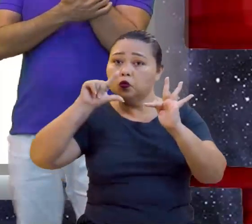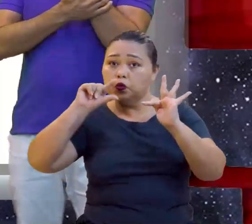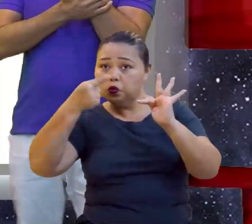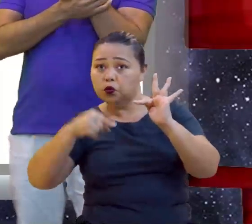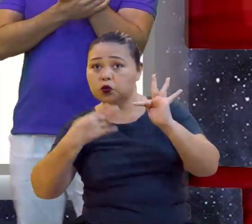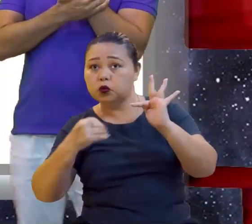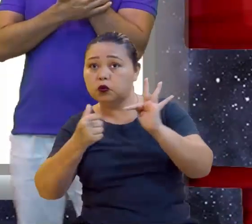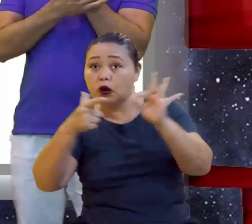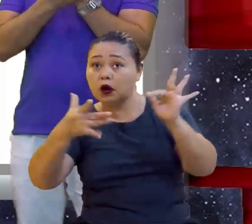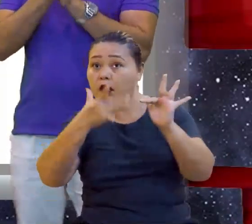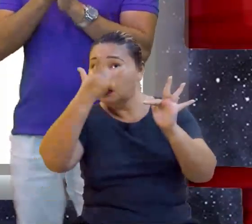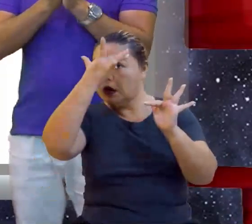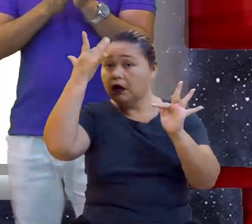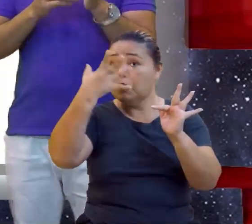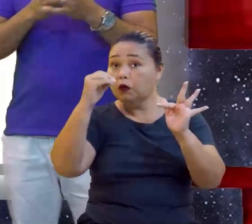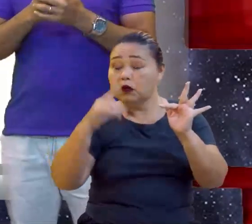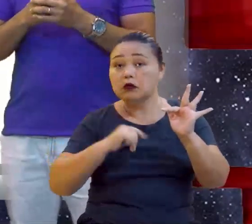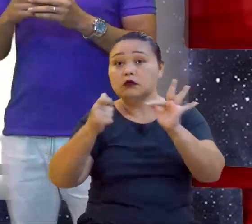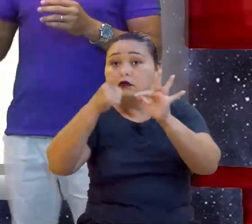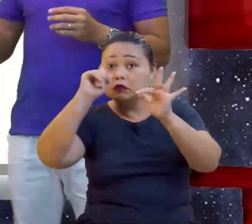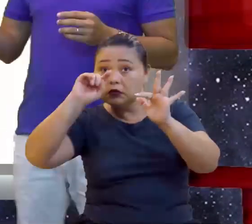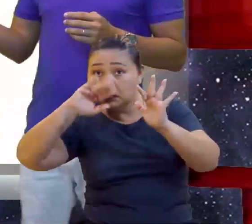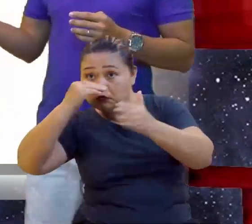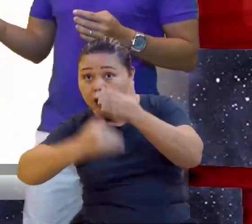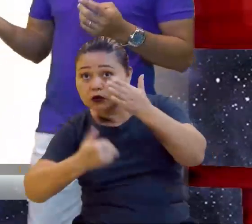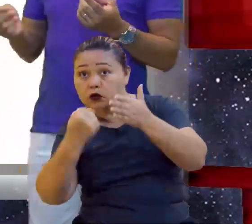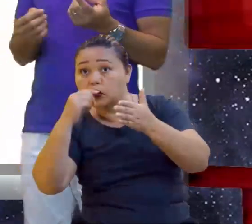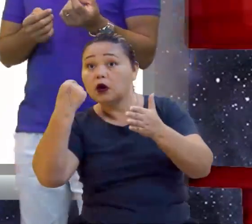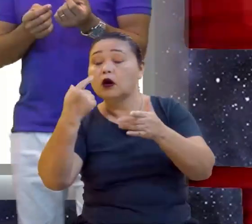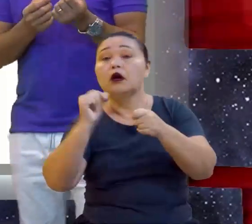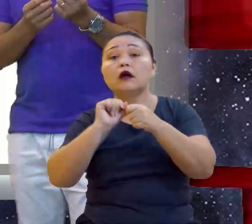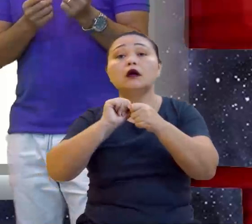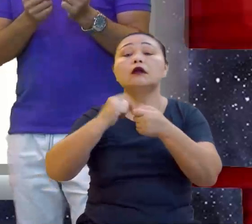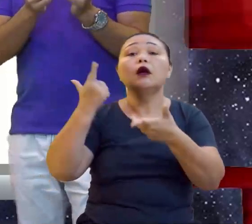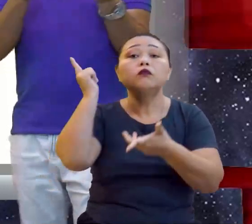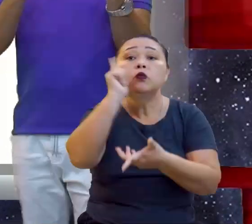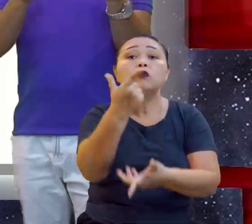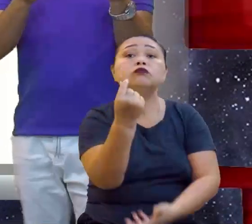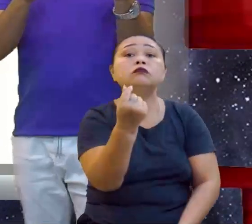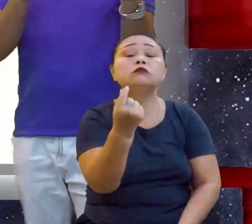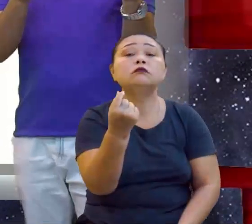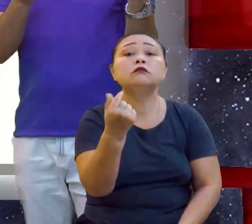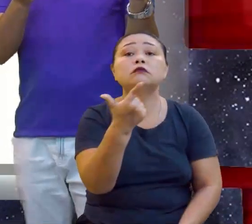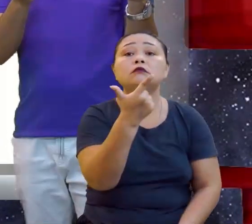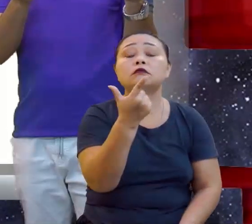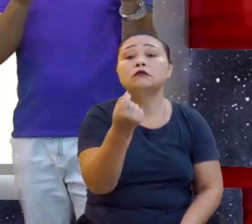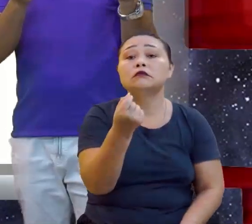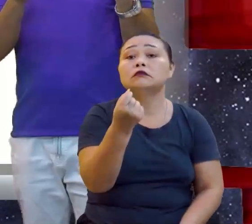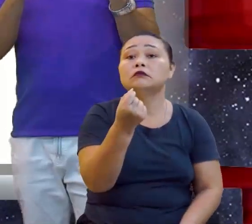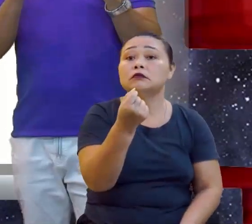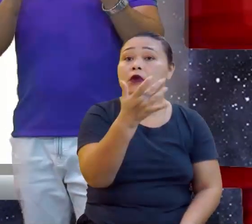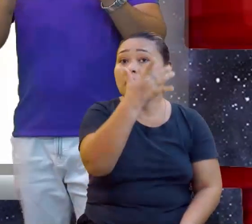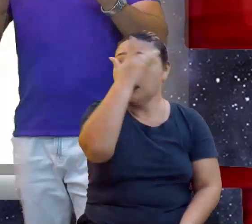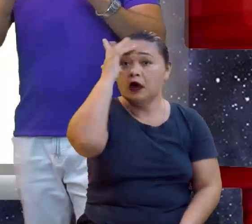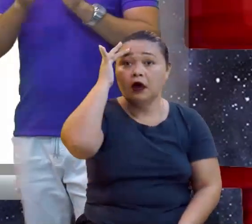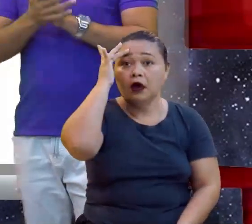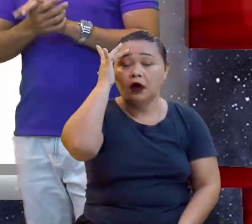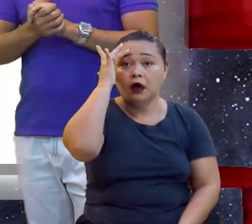40 pessoas. Reduzir R$1, aumenta 40 pessoas. E a arrecadação é diferente, olha só. Com 20 pessoas,